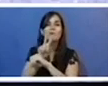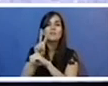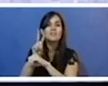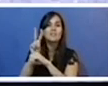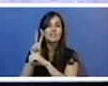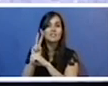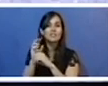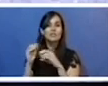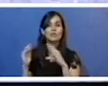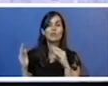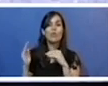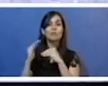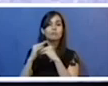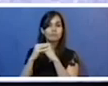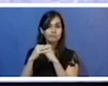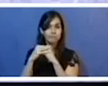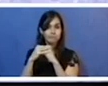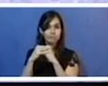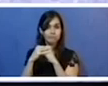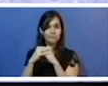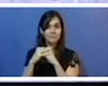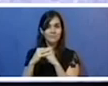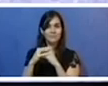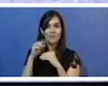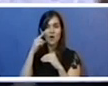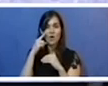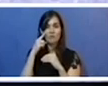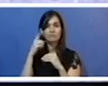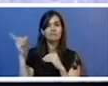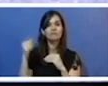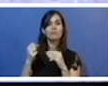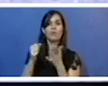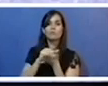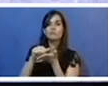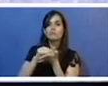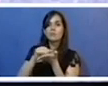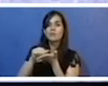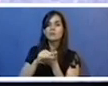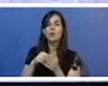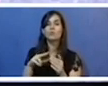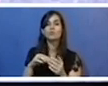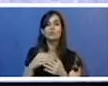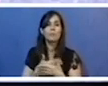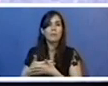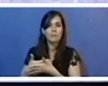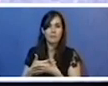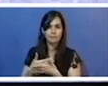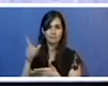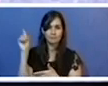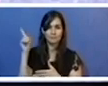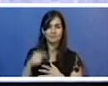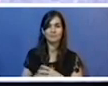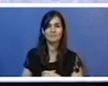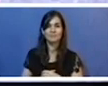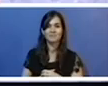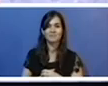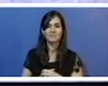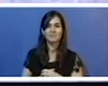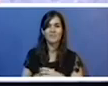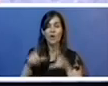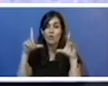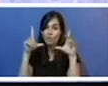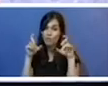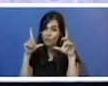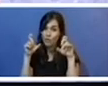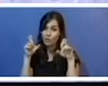útero materno. Aqui um ultrassom de um feto dentro de útero materno. Aqui uma imagem, uma foto